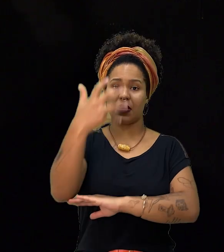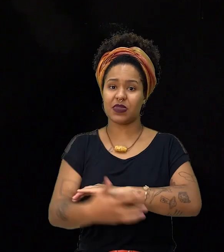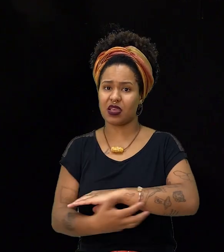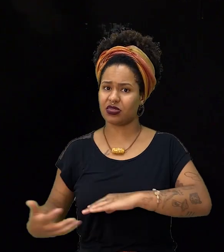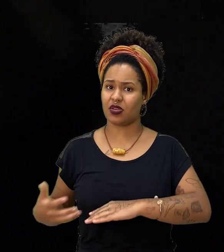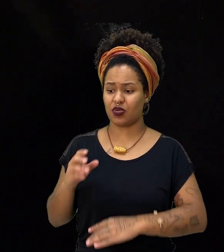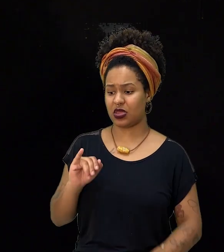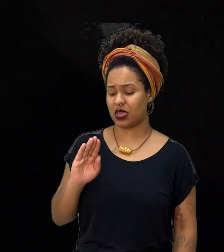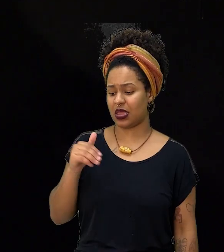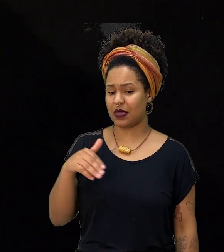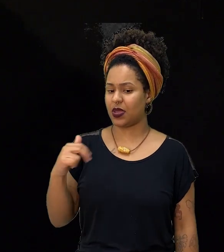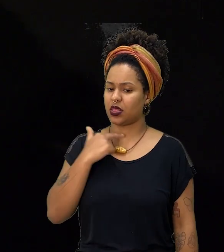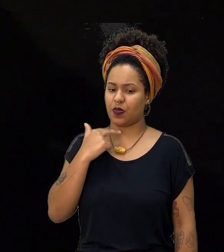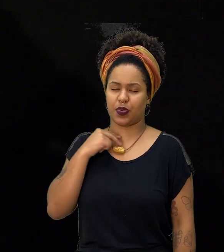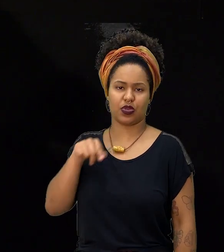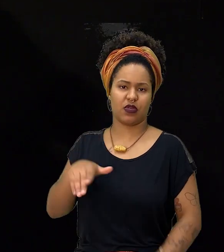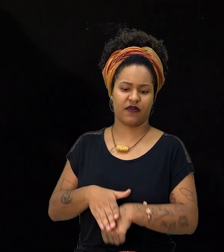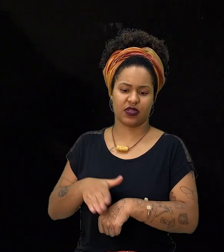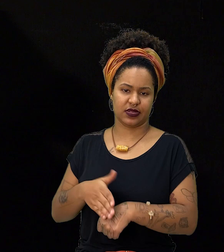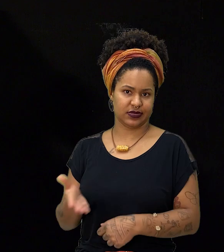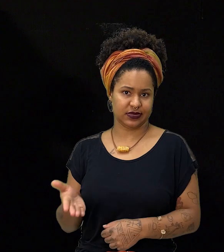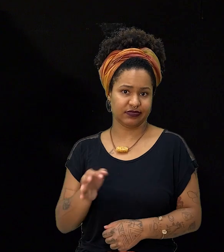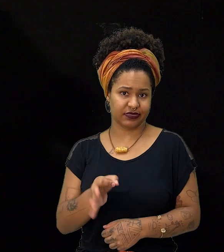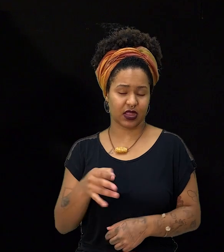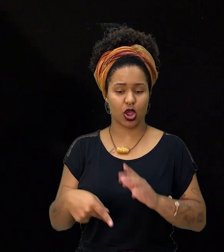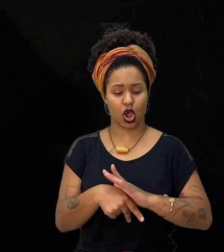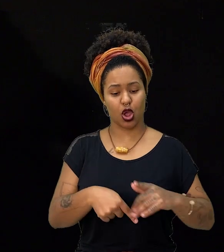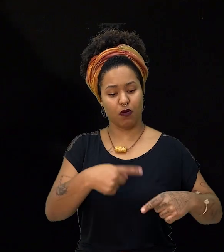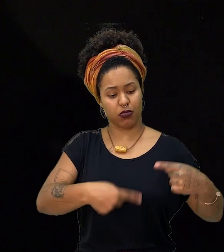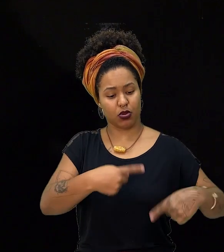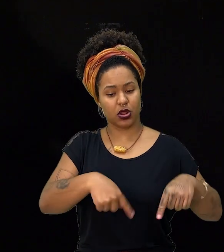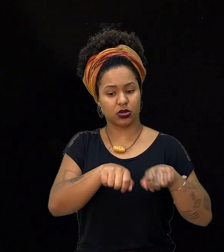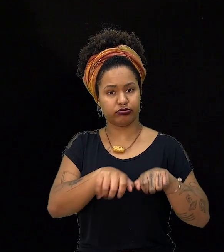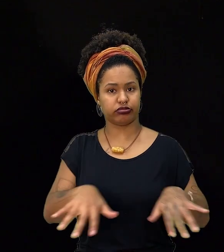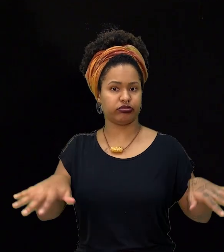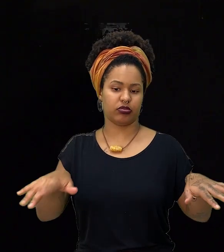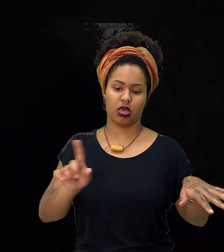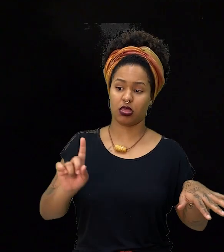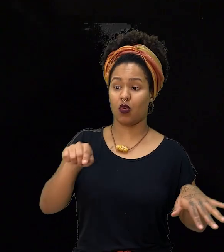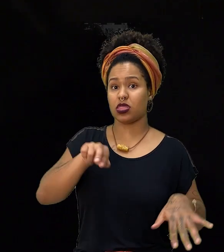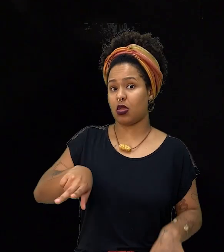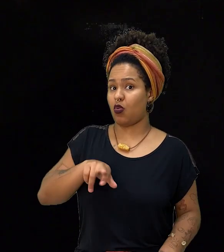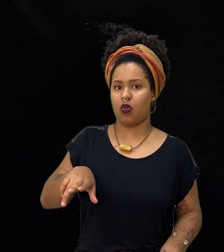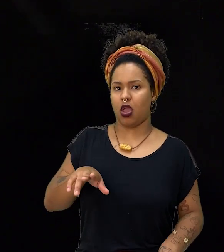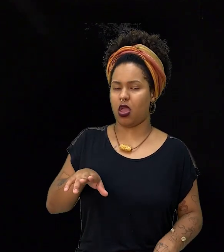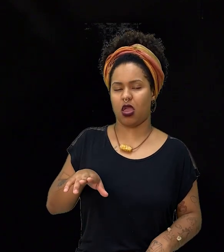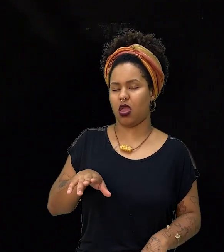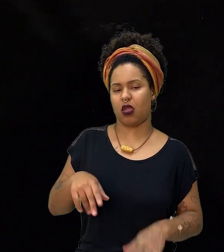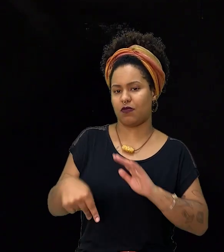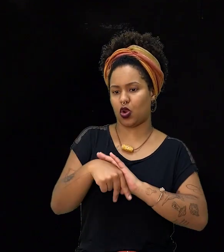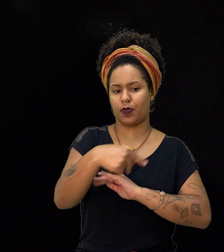poderia estar entrando no mérito de uma política de expansão ou não. Isso não é função do IBAMA. O que ele teria que dizer é